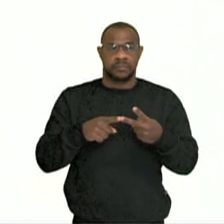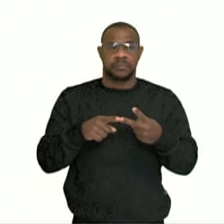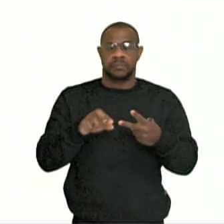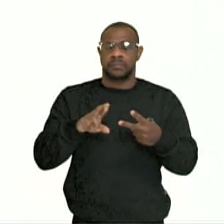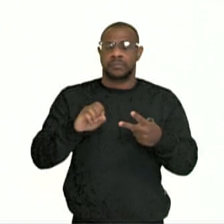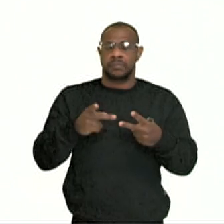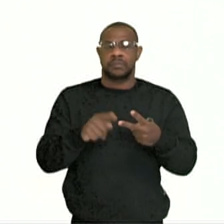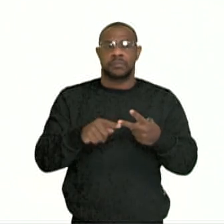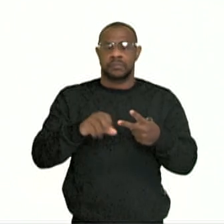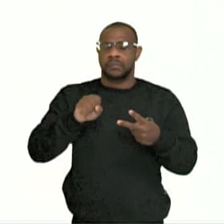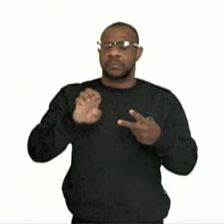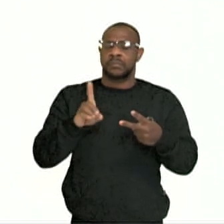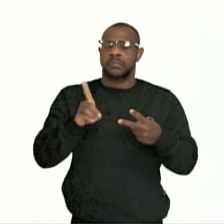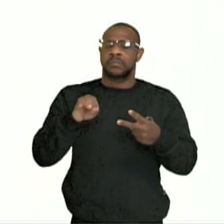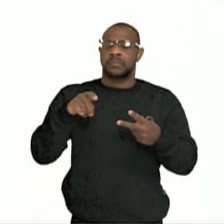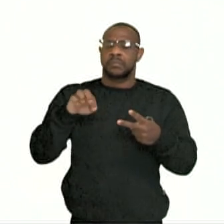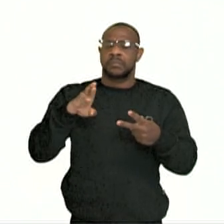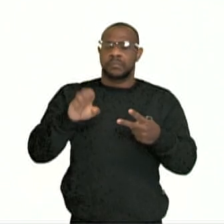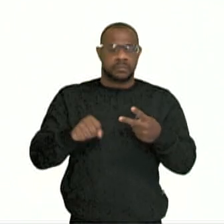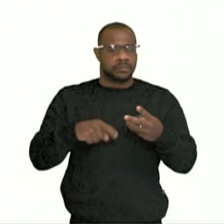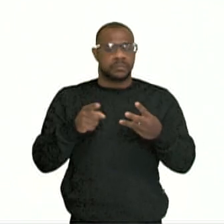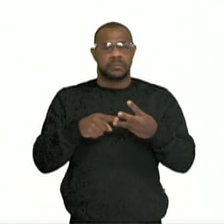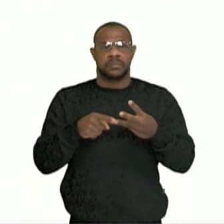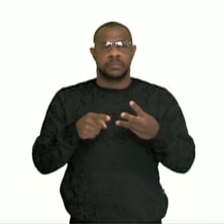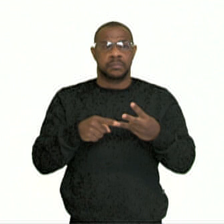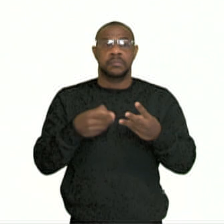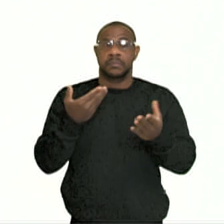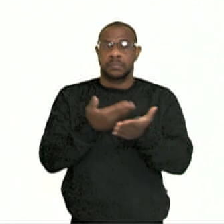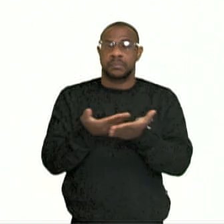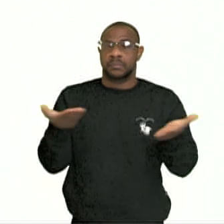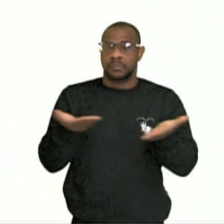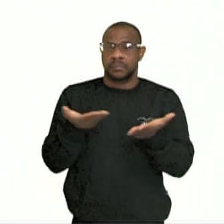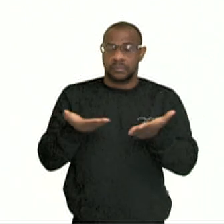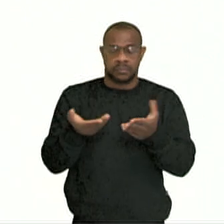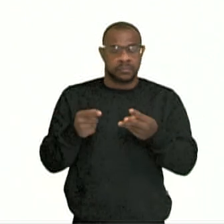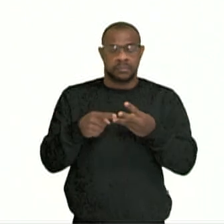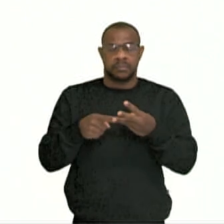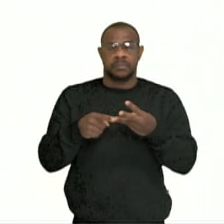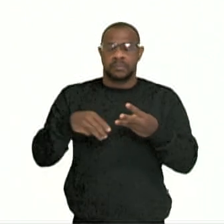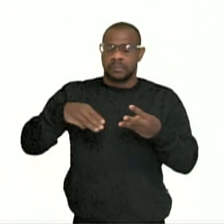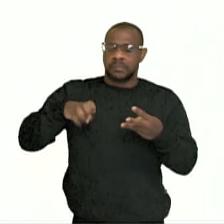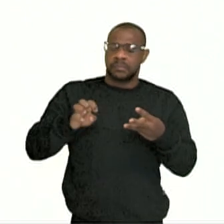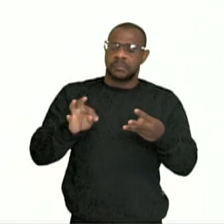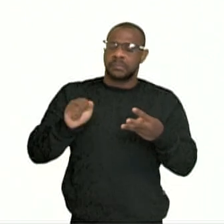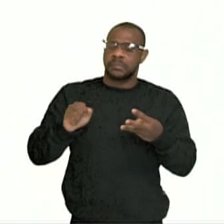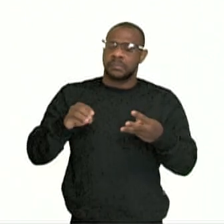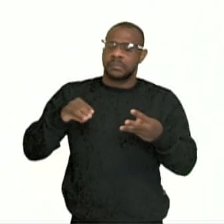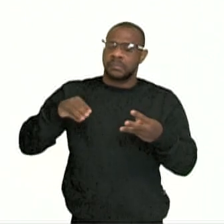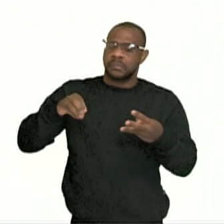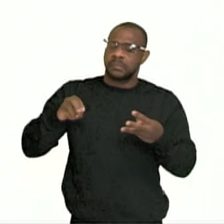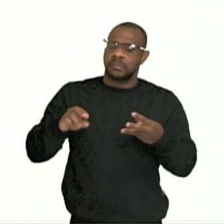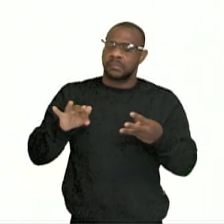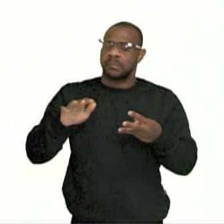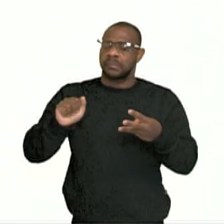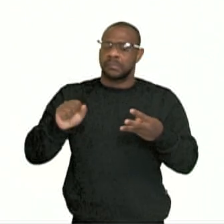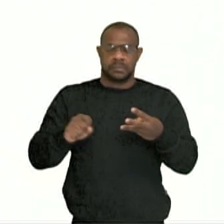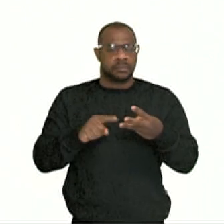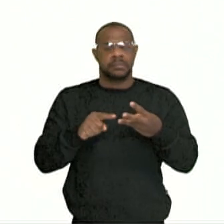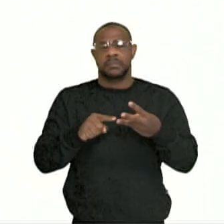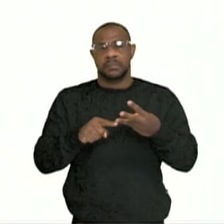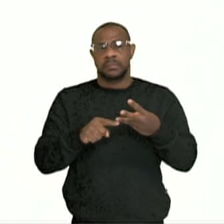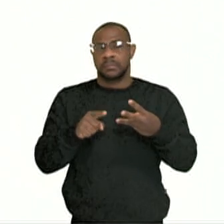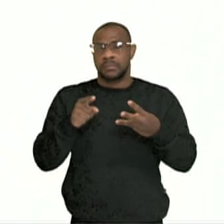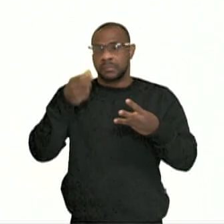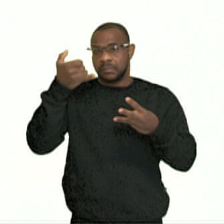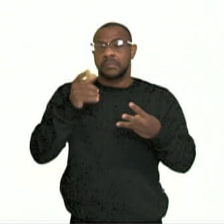quê? Sedimentares. E nessa aula, sobre as rochas o quê? Metamórficas. Então ele falou que é